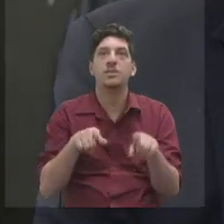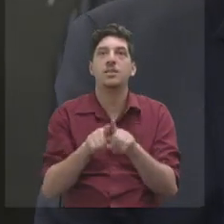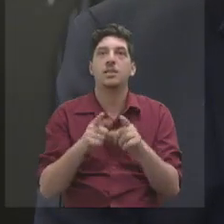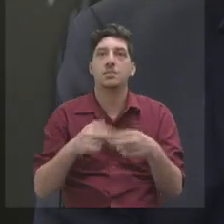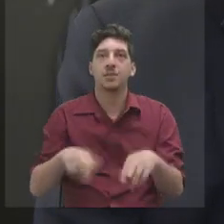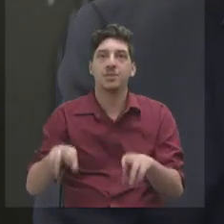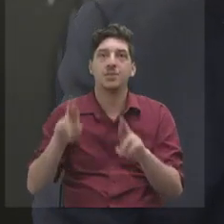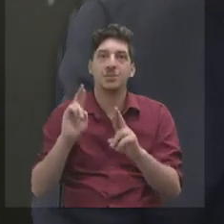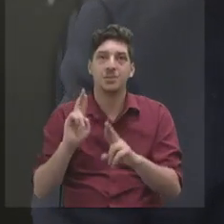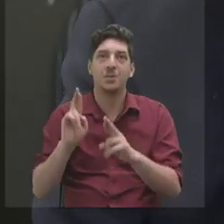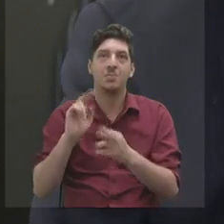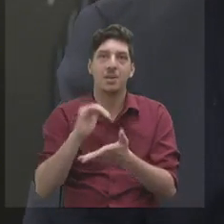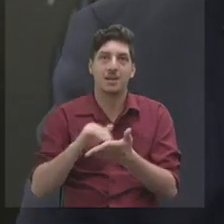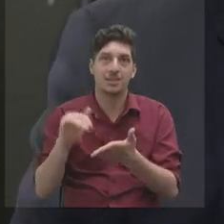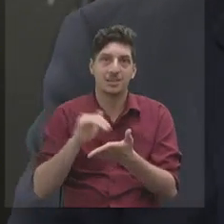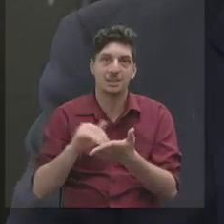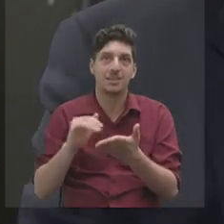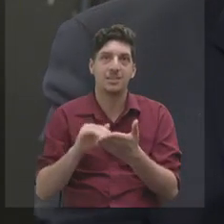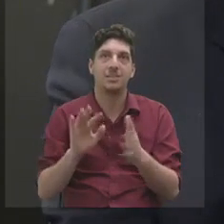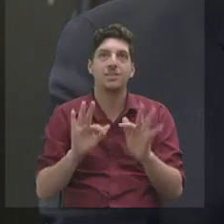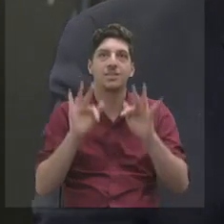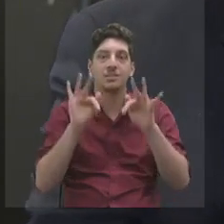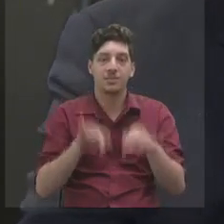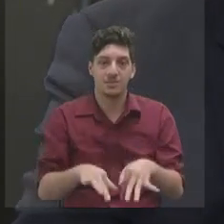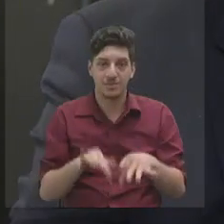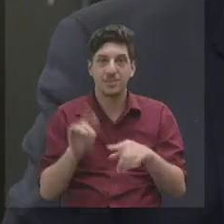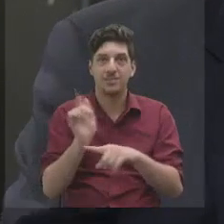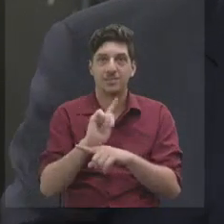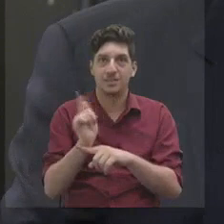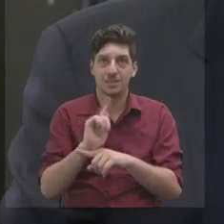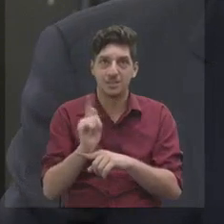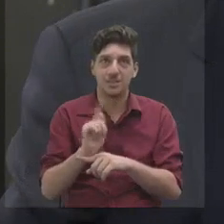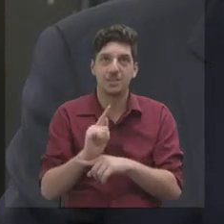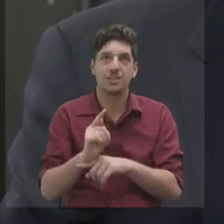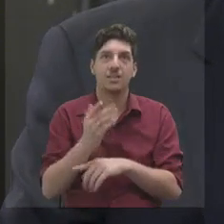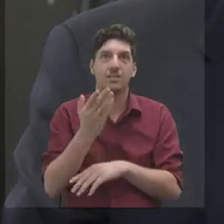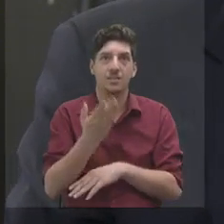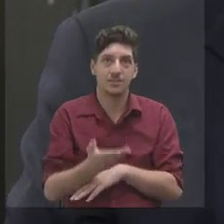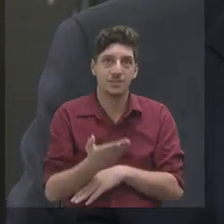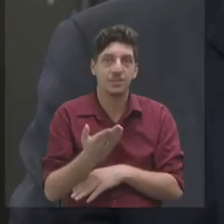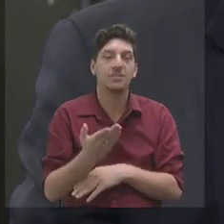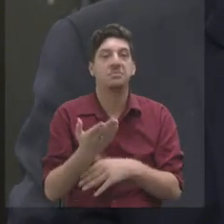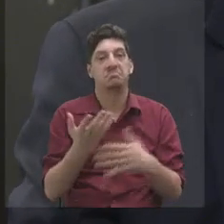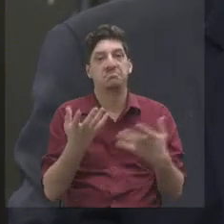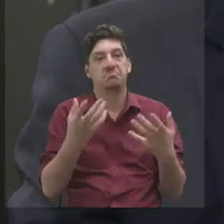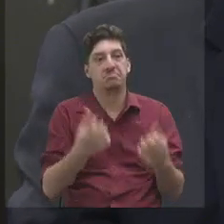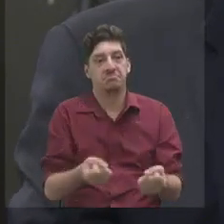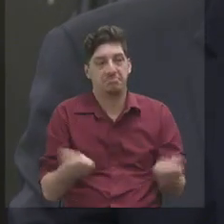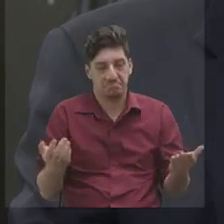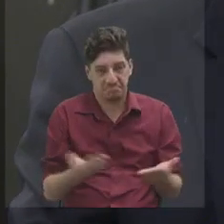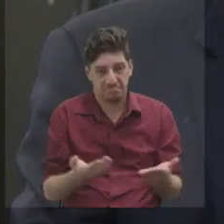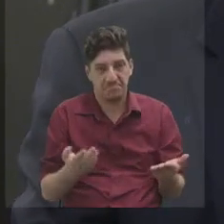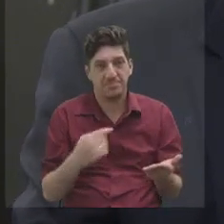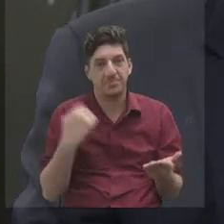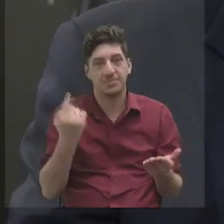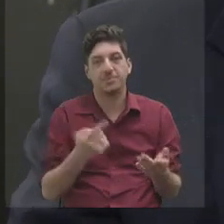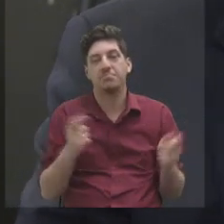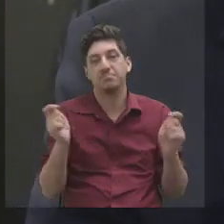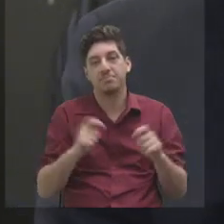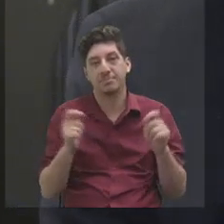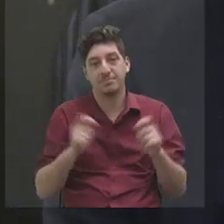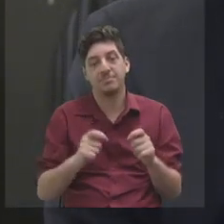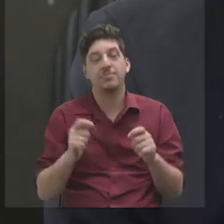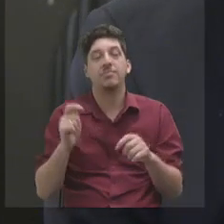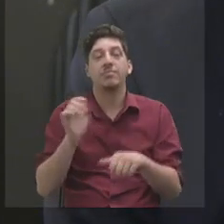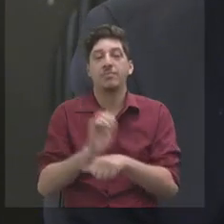secretária que no final dessa gestão aí que o senhor tá assumindo a gente chegue e possa ter um estado